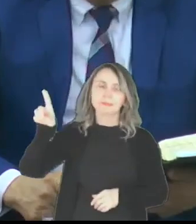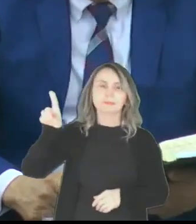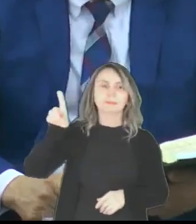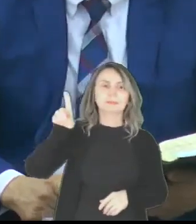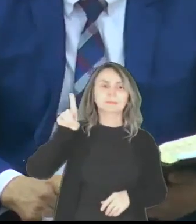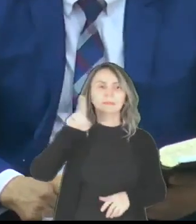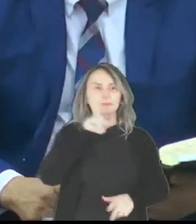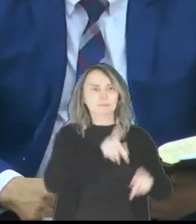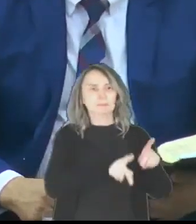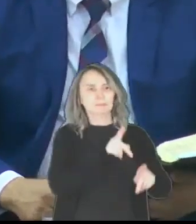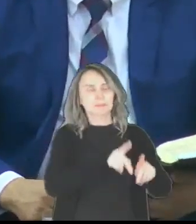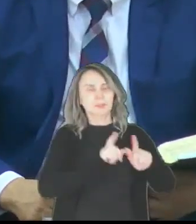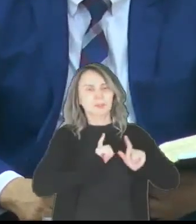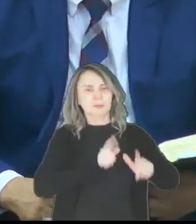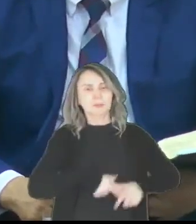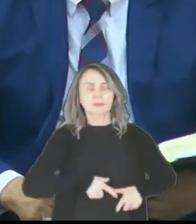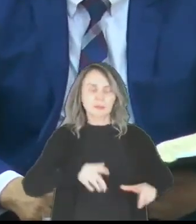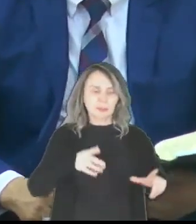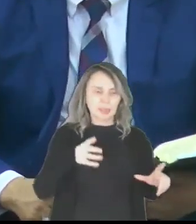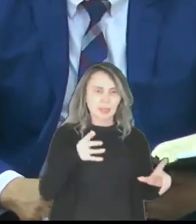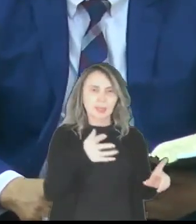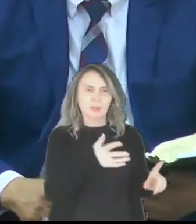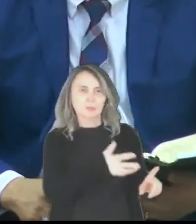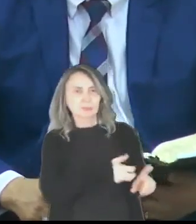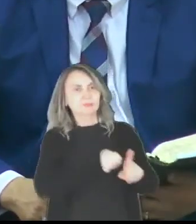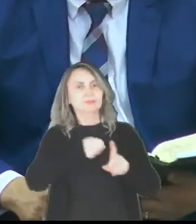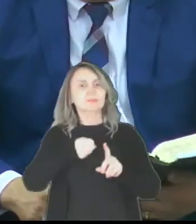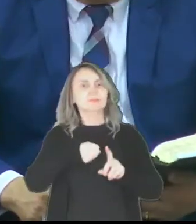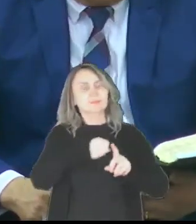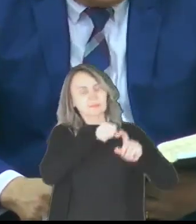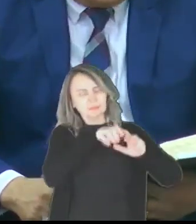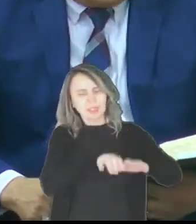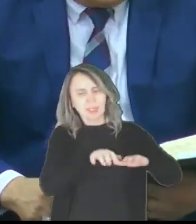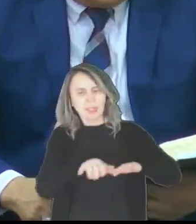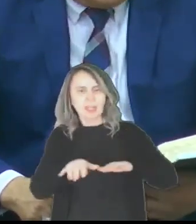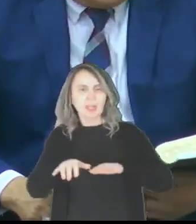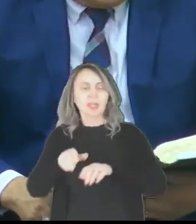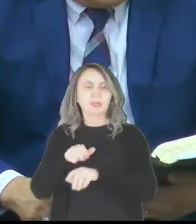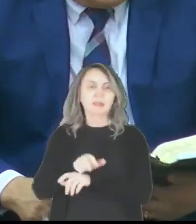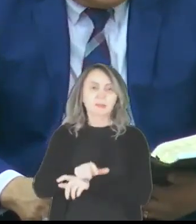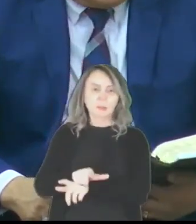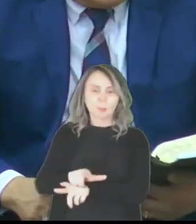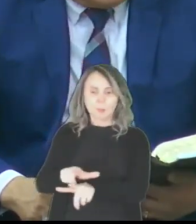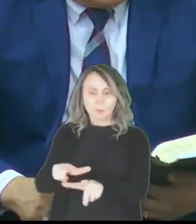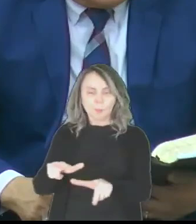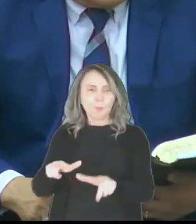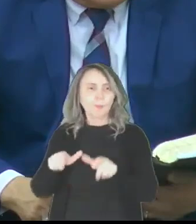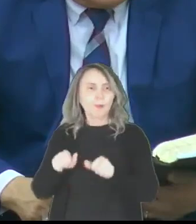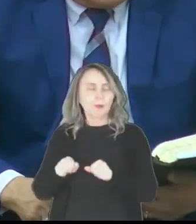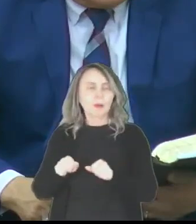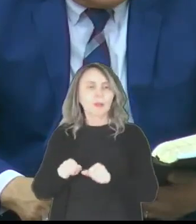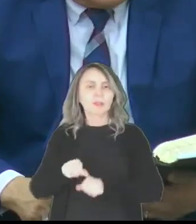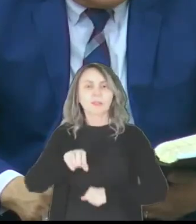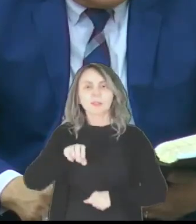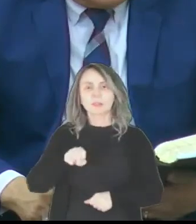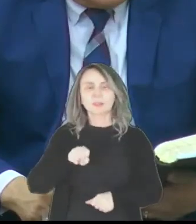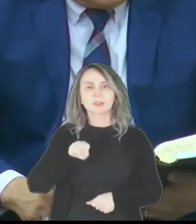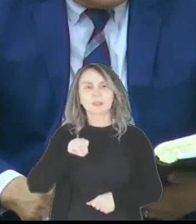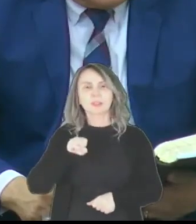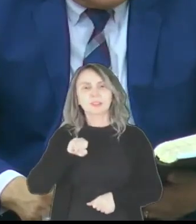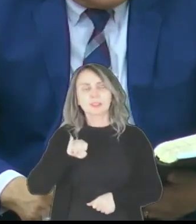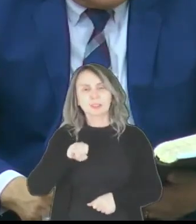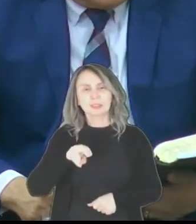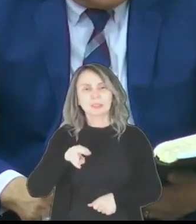Egito, eles foram para o deserto do Sinai. E lá no deserto do Sinai houve muitos